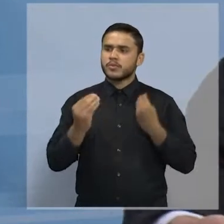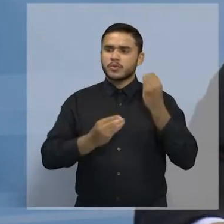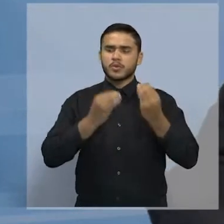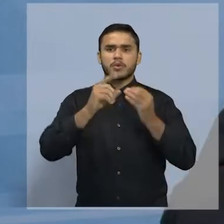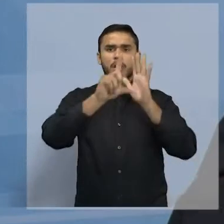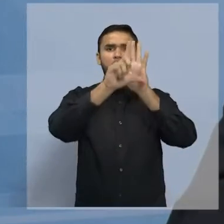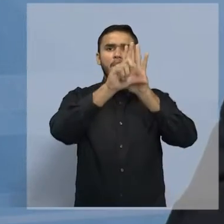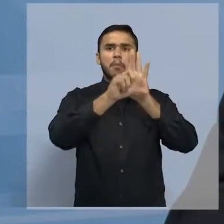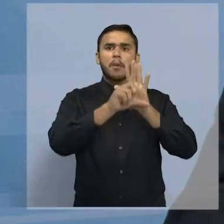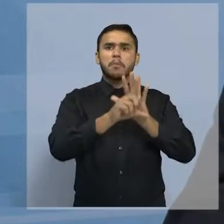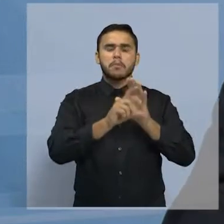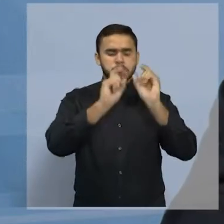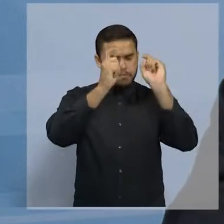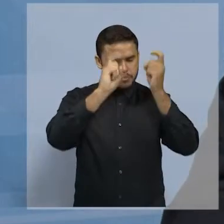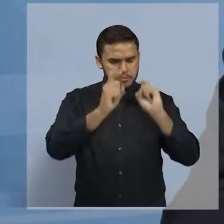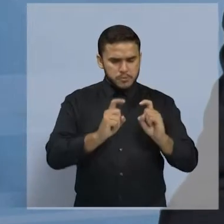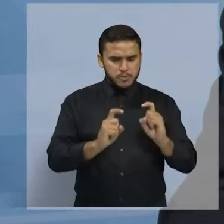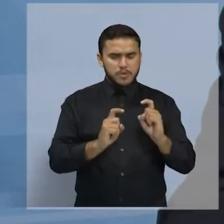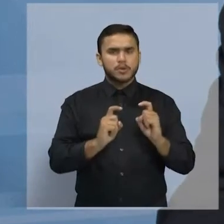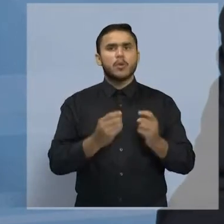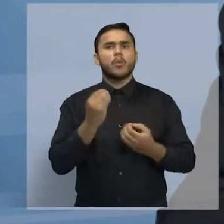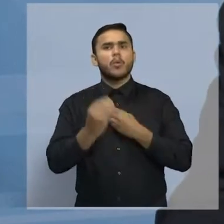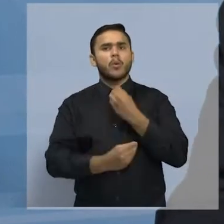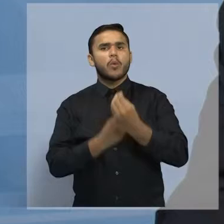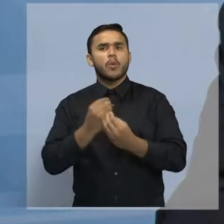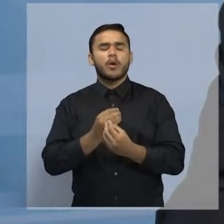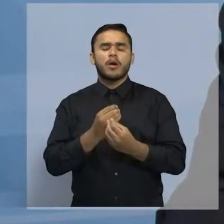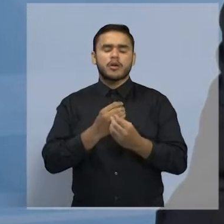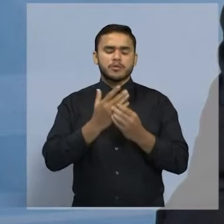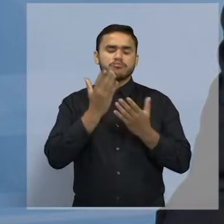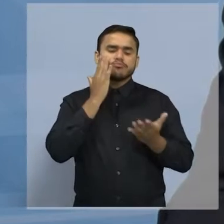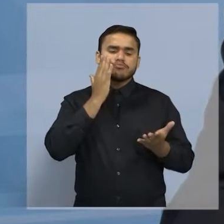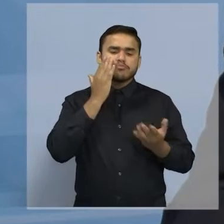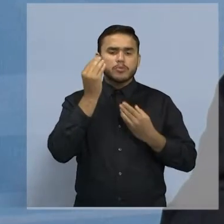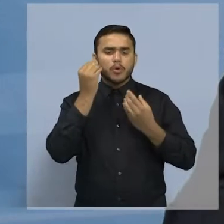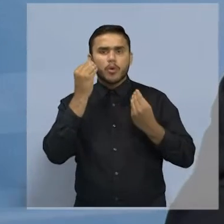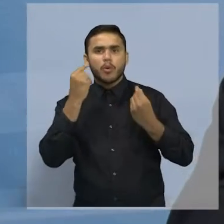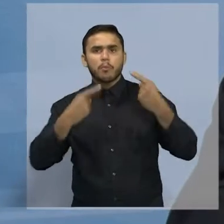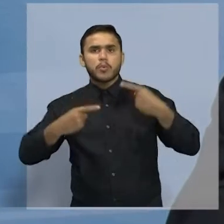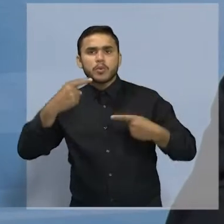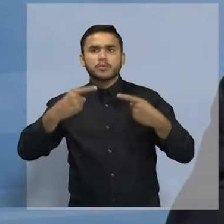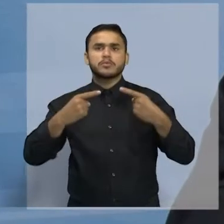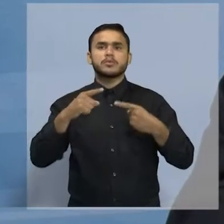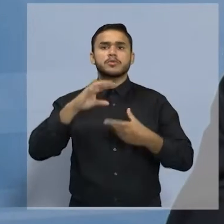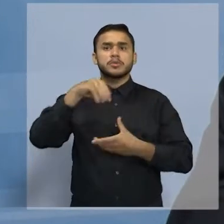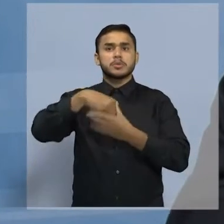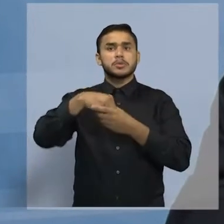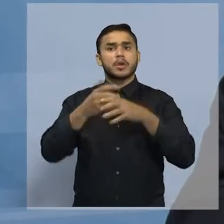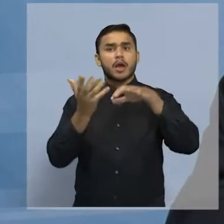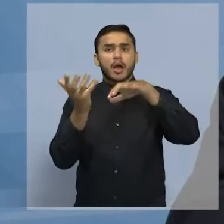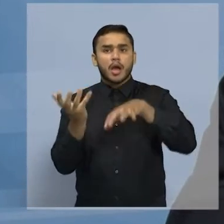legislativa dentro do Congresso Nacional precisa ser bastante acompanhada. E você tem agora, pelo menos aí,